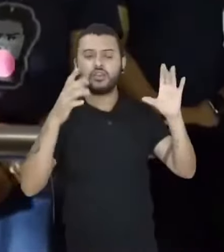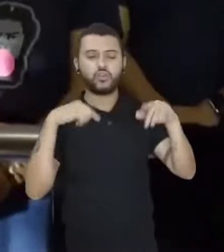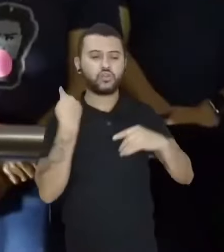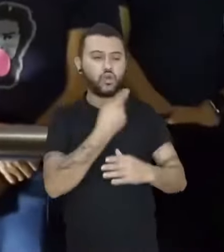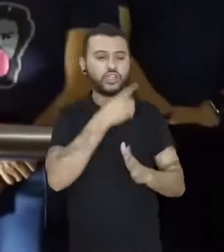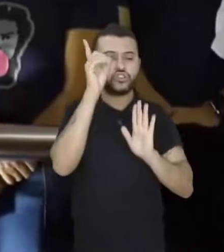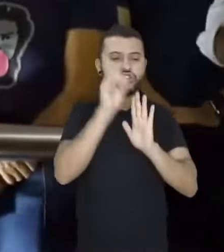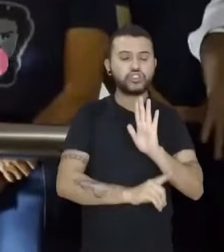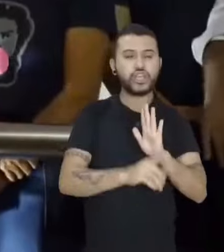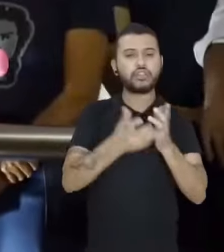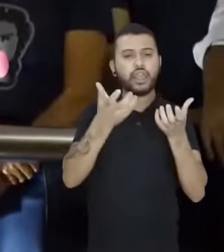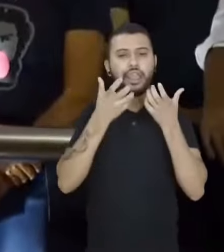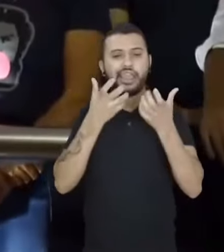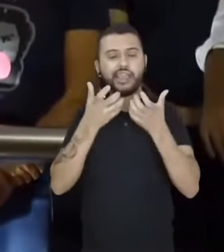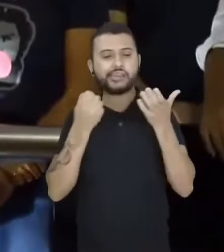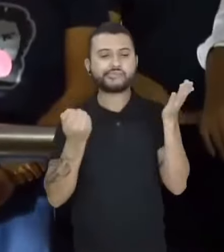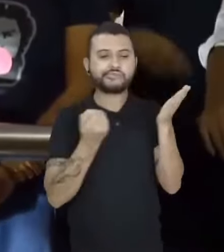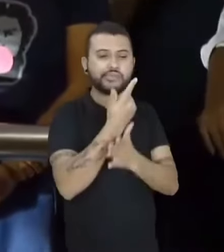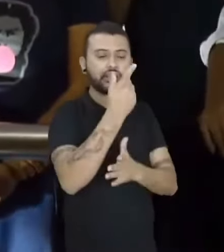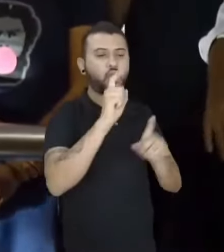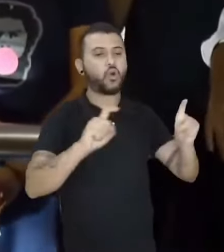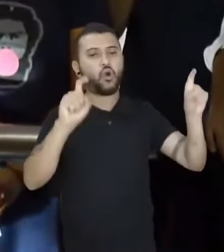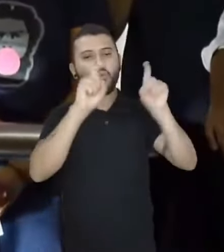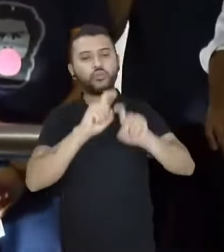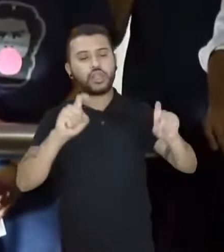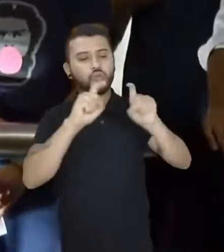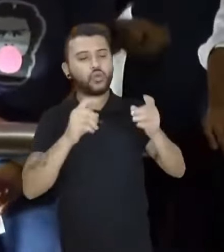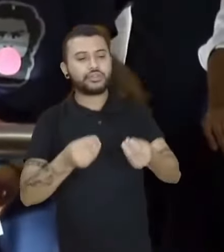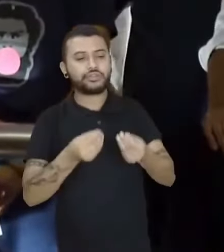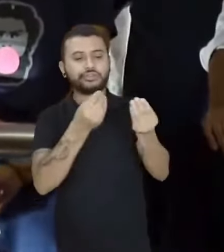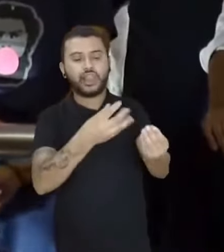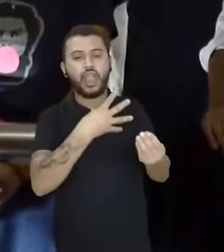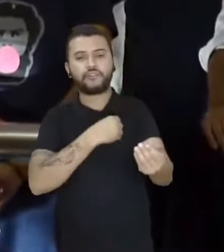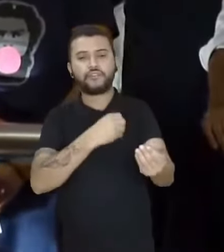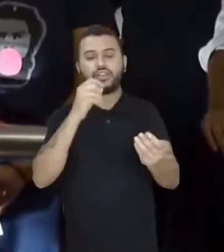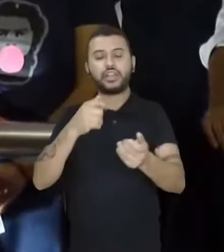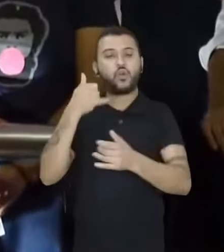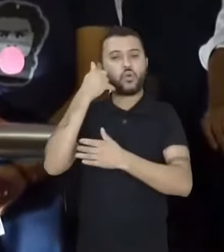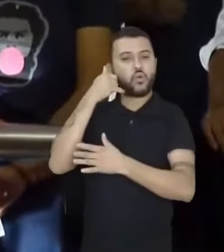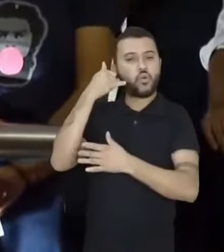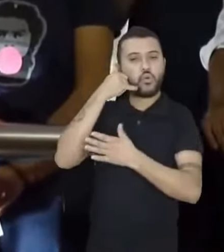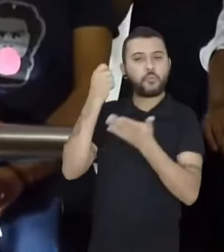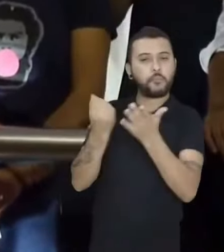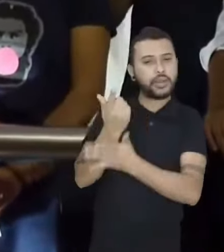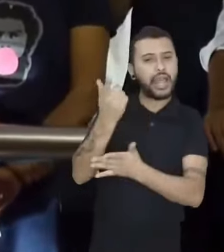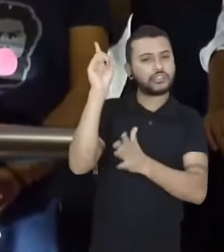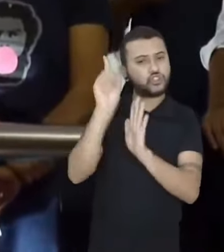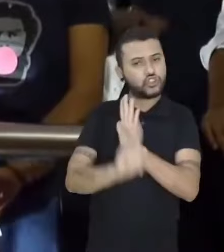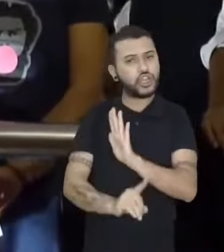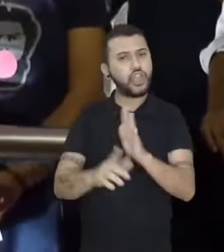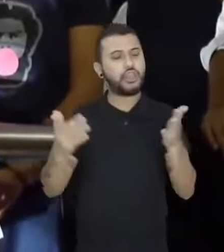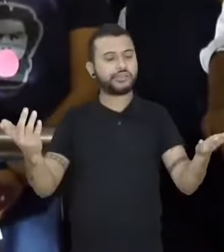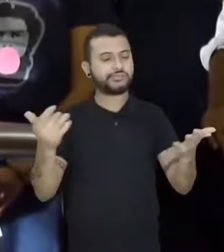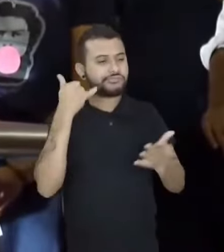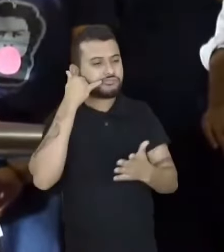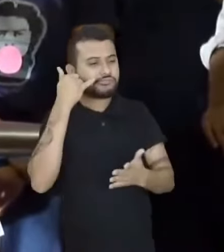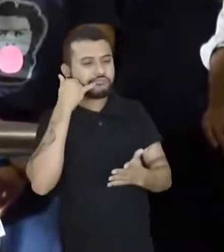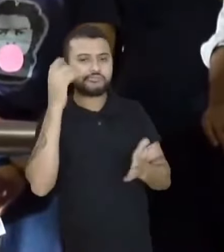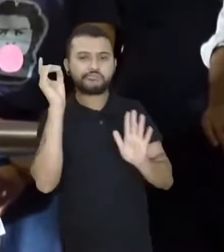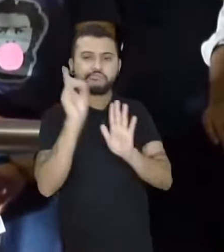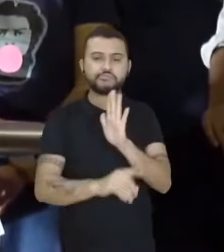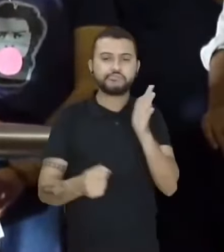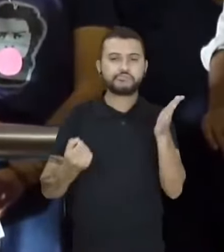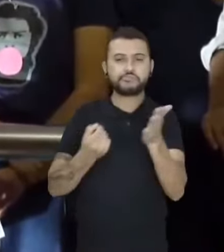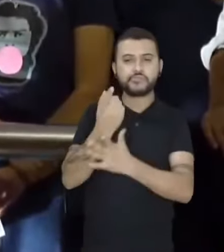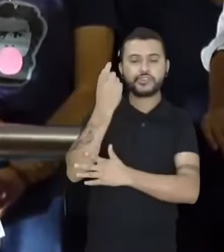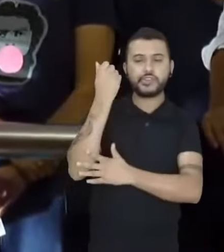Nós queremos ter o direito de comprar um computador para os nossos filhos, um celular. Nós queremos ter o direito